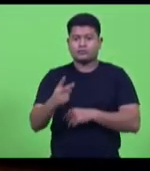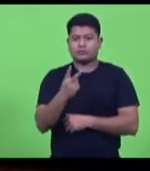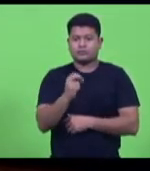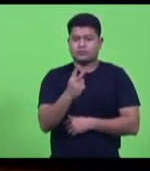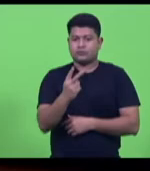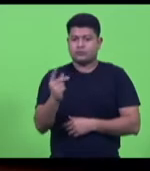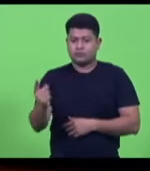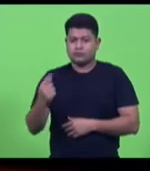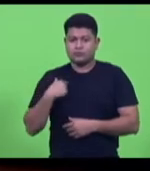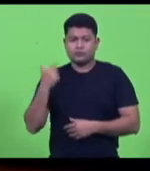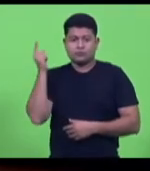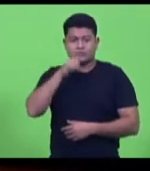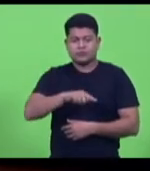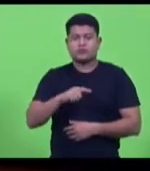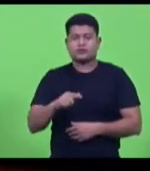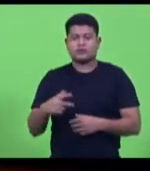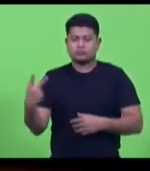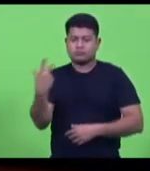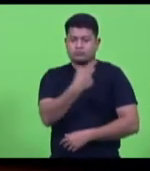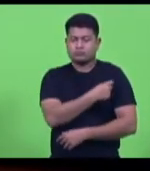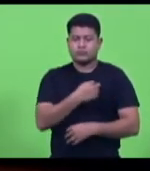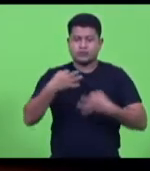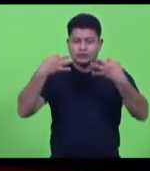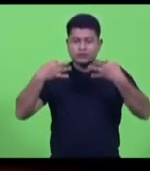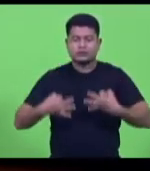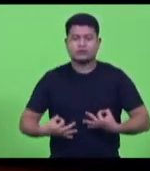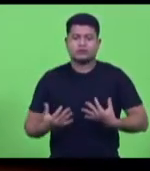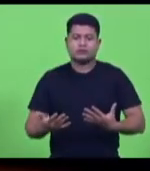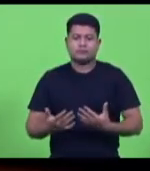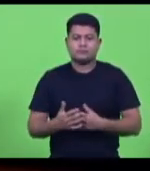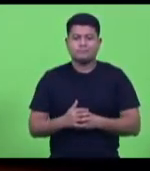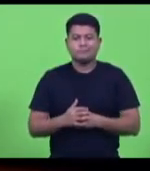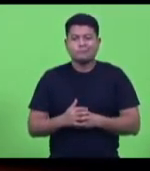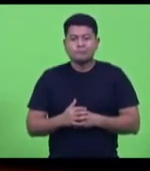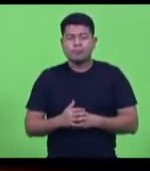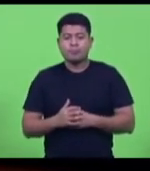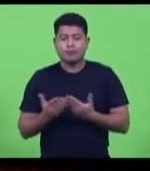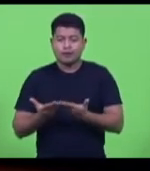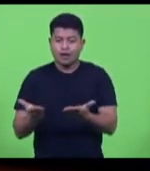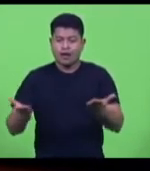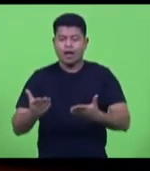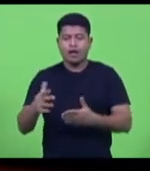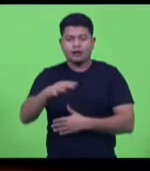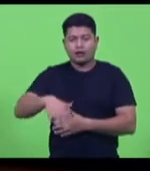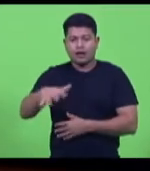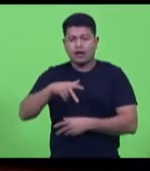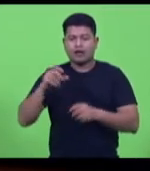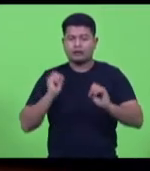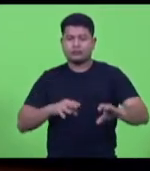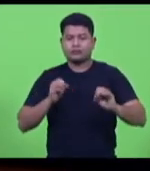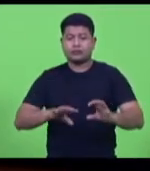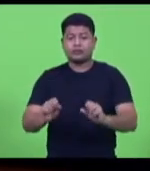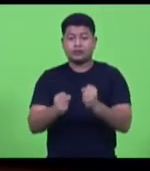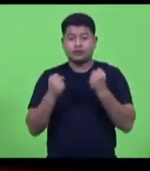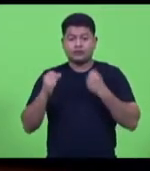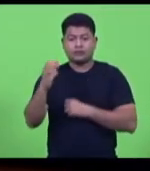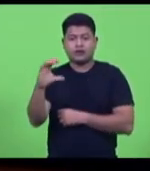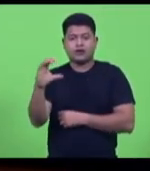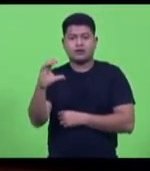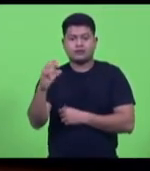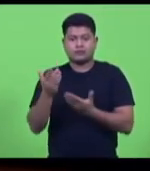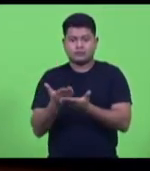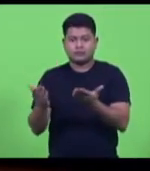dose e tenham sua imunização completada. Por mais que os trabalhadores da educação que defendem a ciência